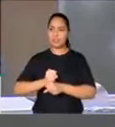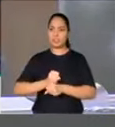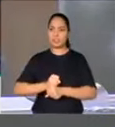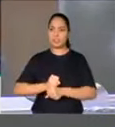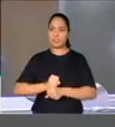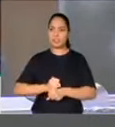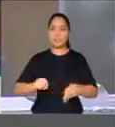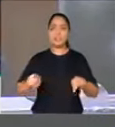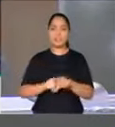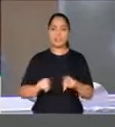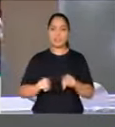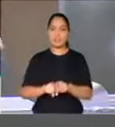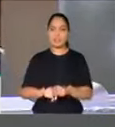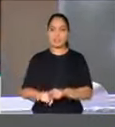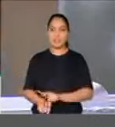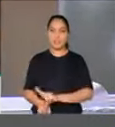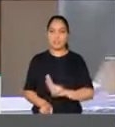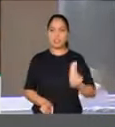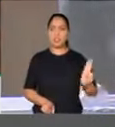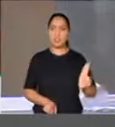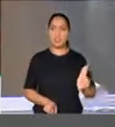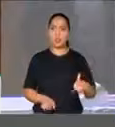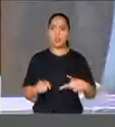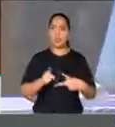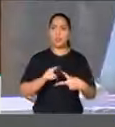Nós estamos aqui em nome do João Neri.